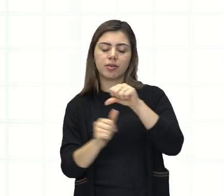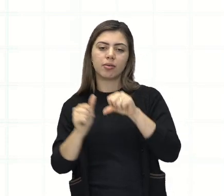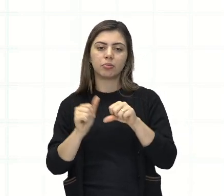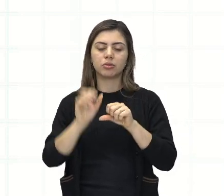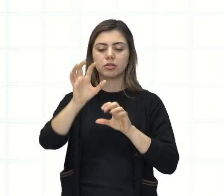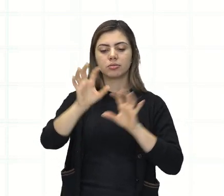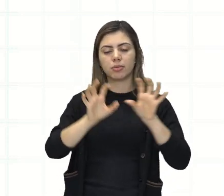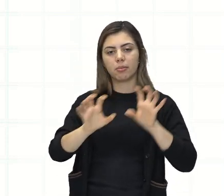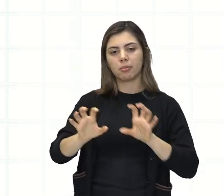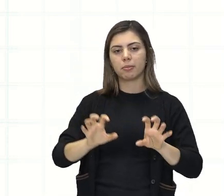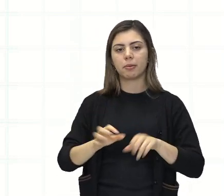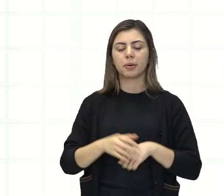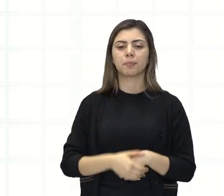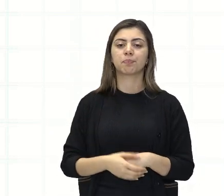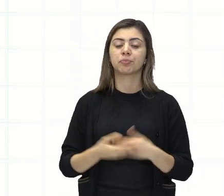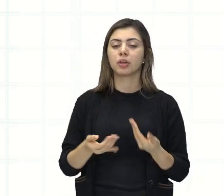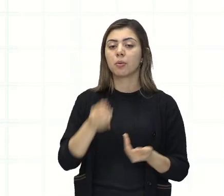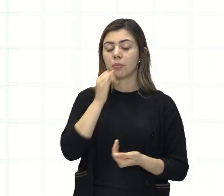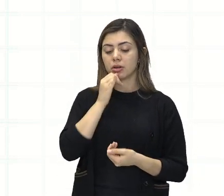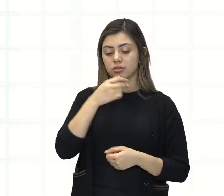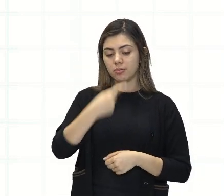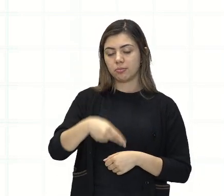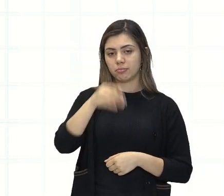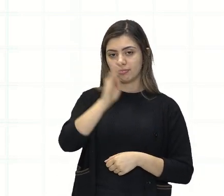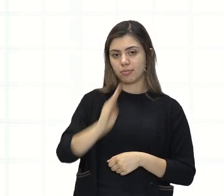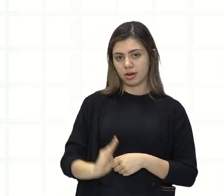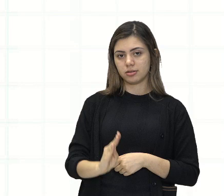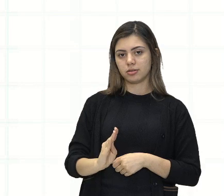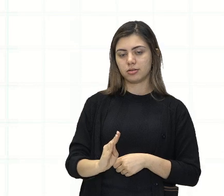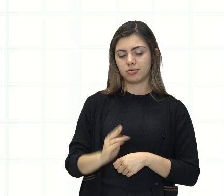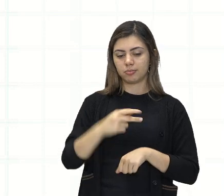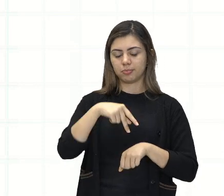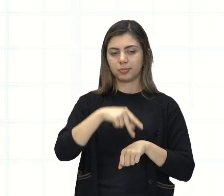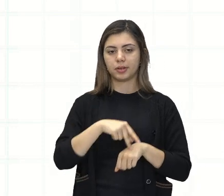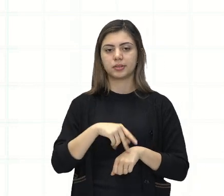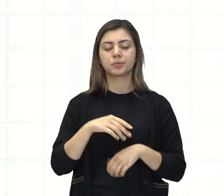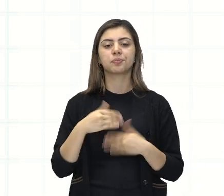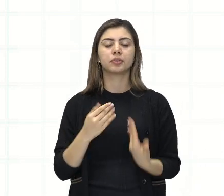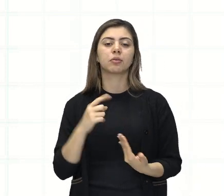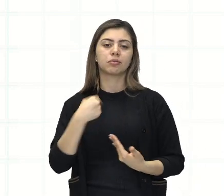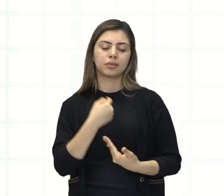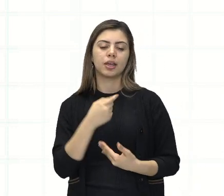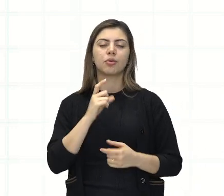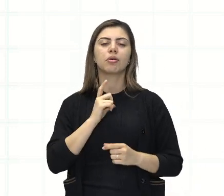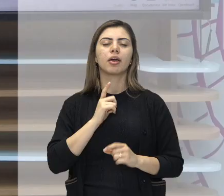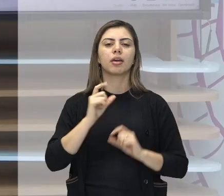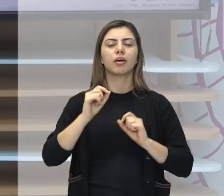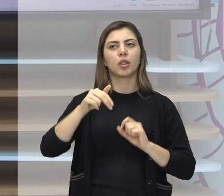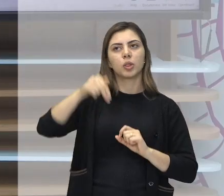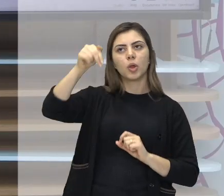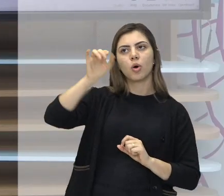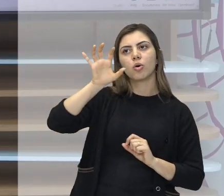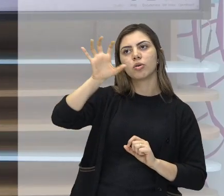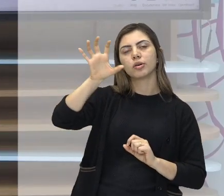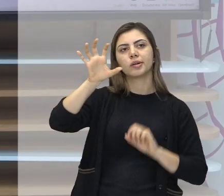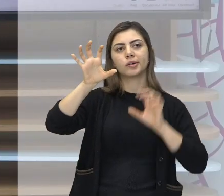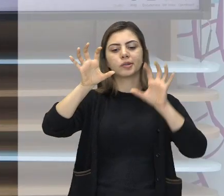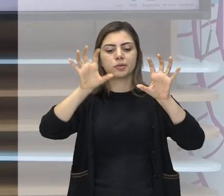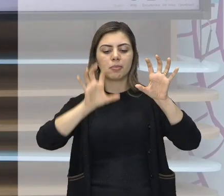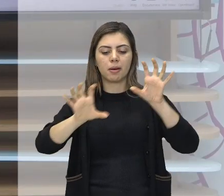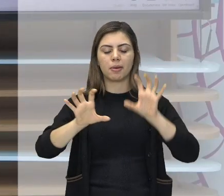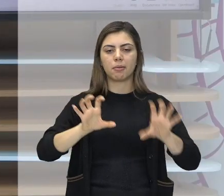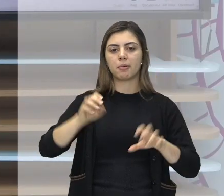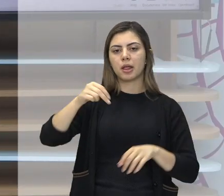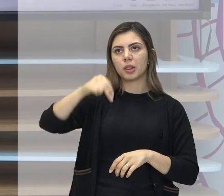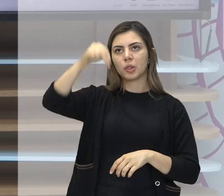utilizado. Então, por exemplo, no nosso país, nós temos várias regiões, região norte,